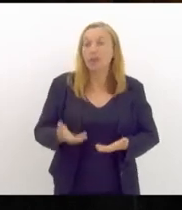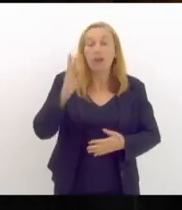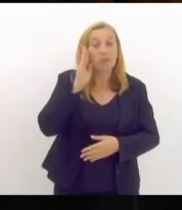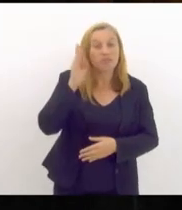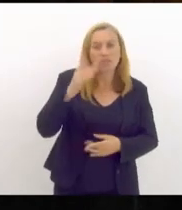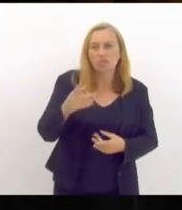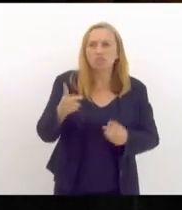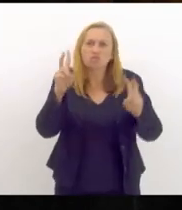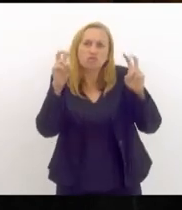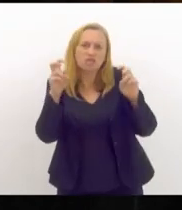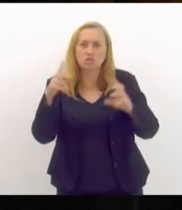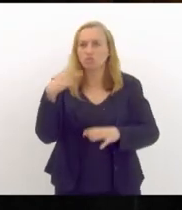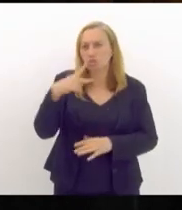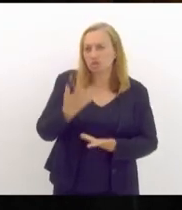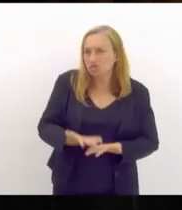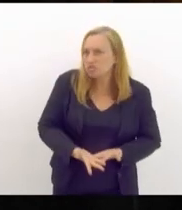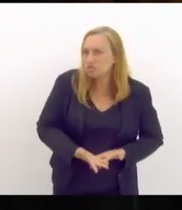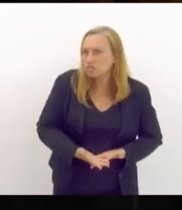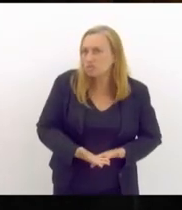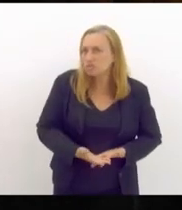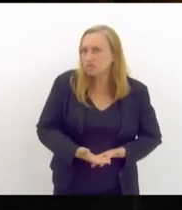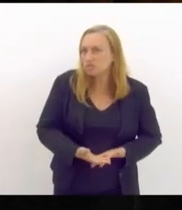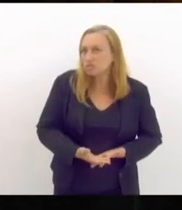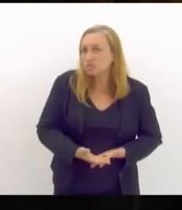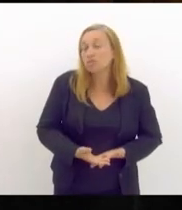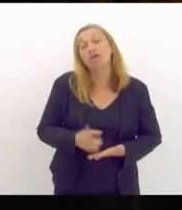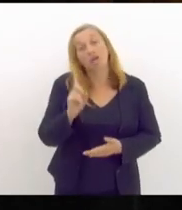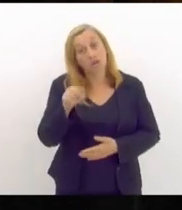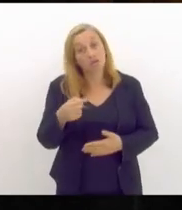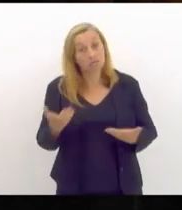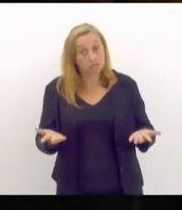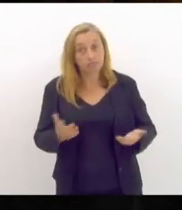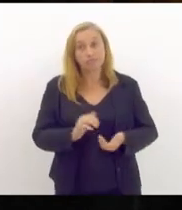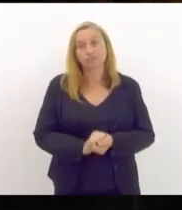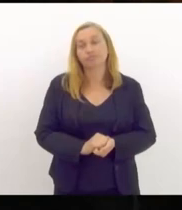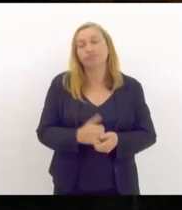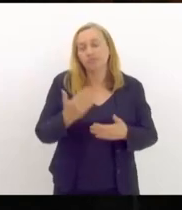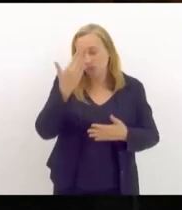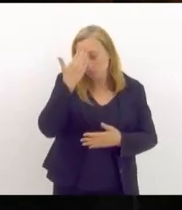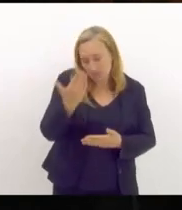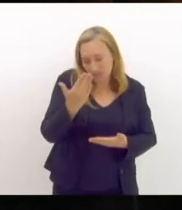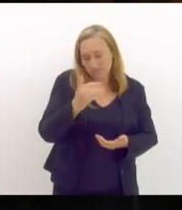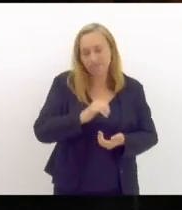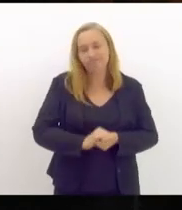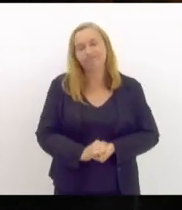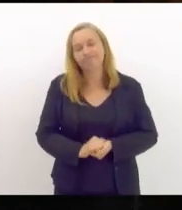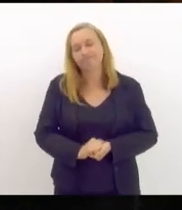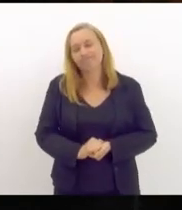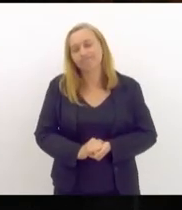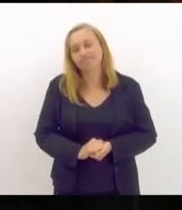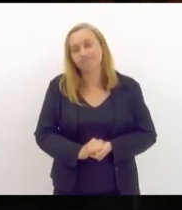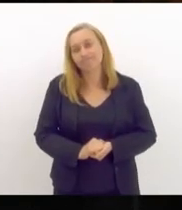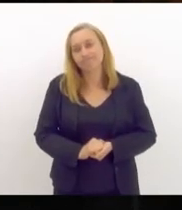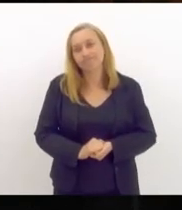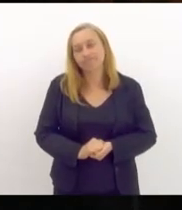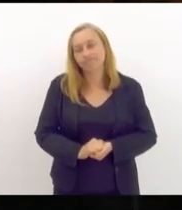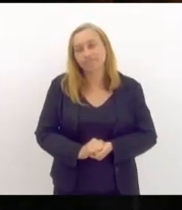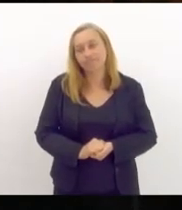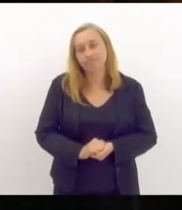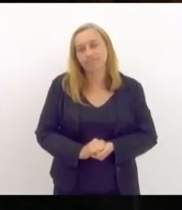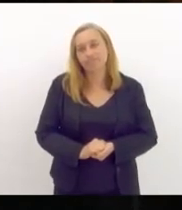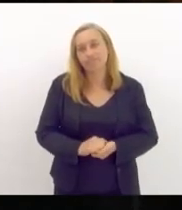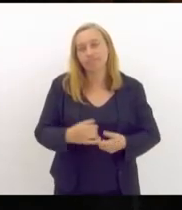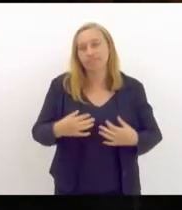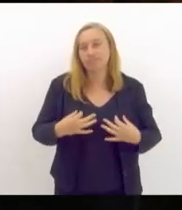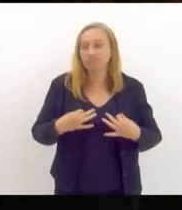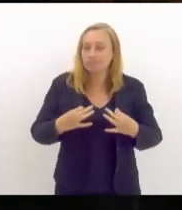por questões políticas é isso então muito obrigado tô aqui de peito aberto